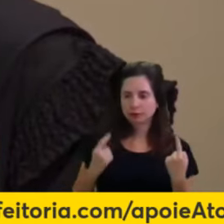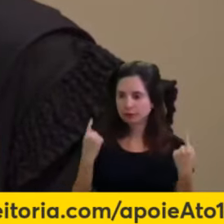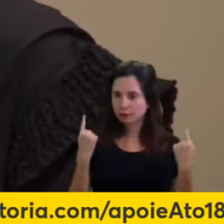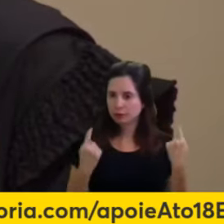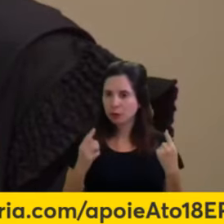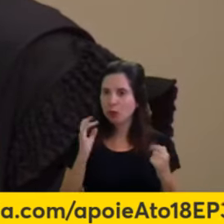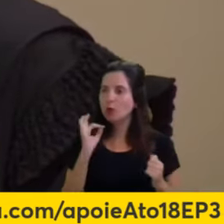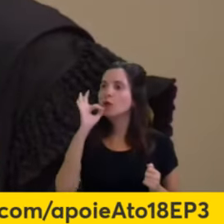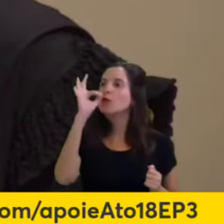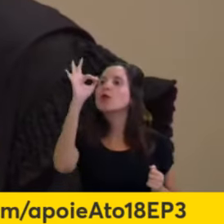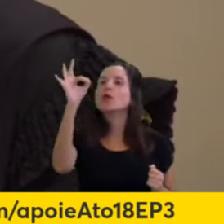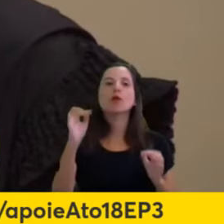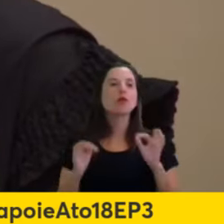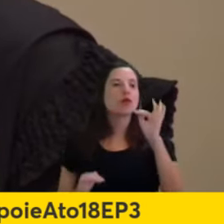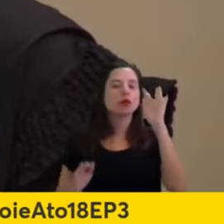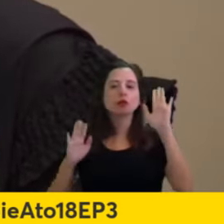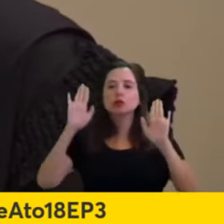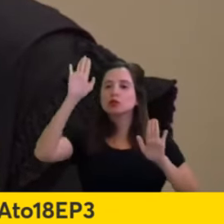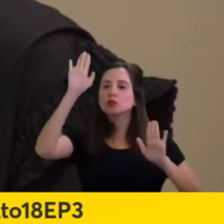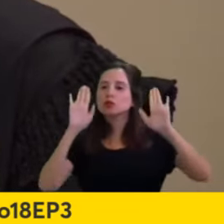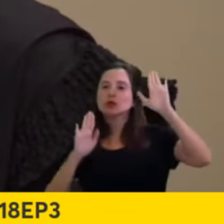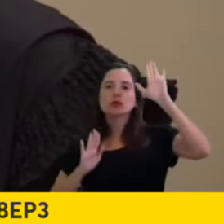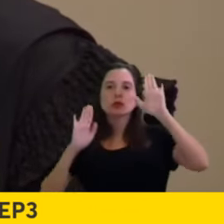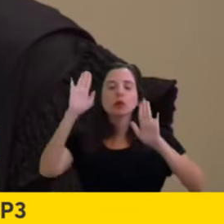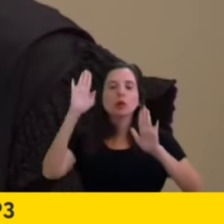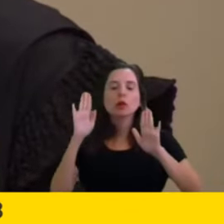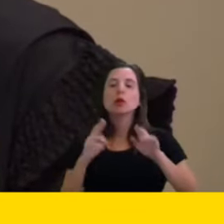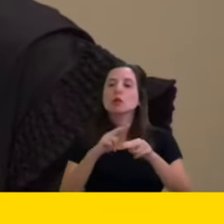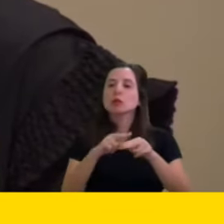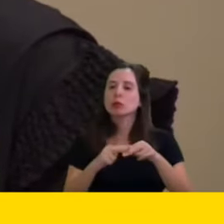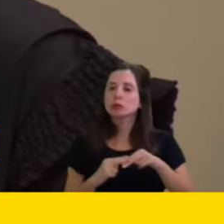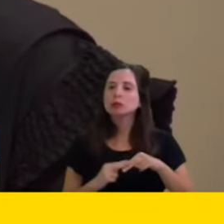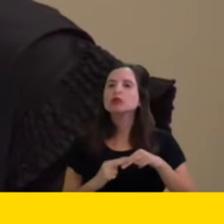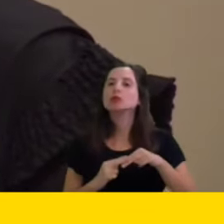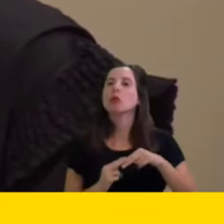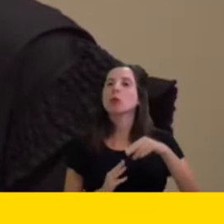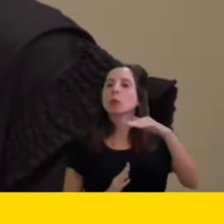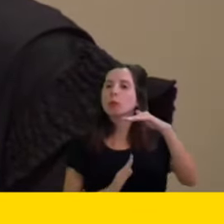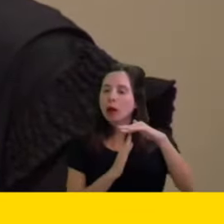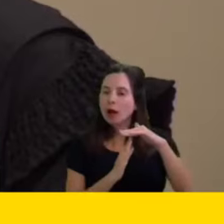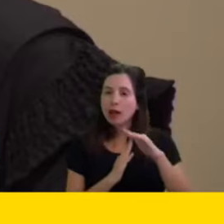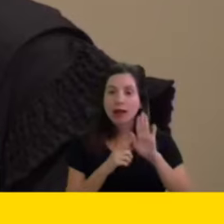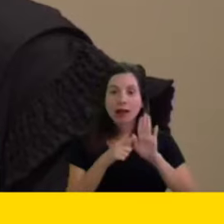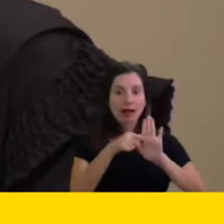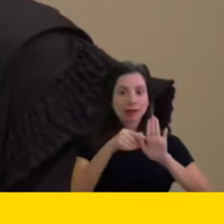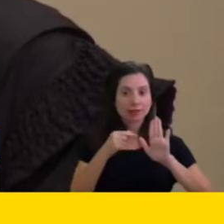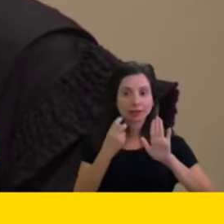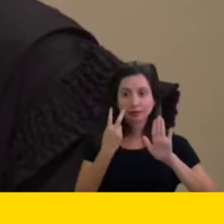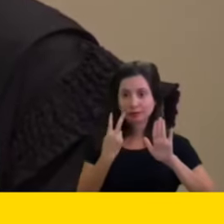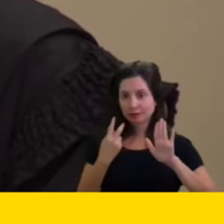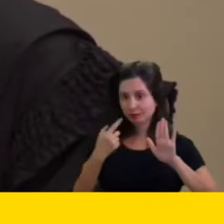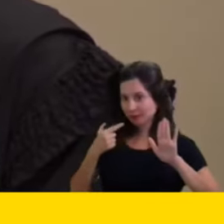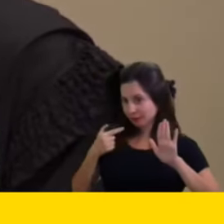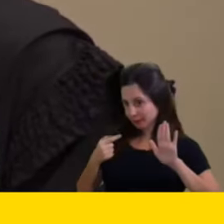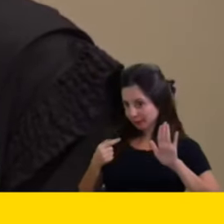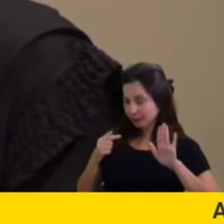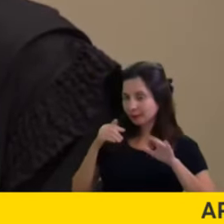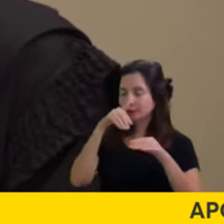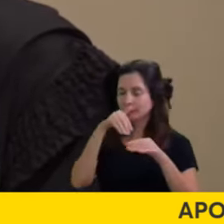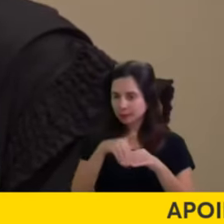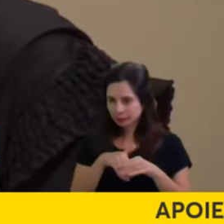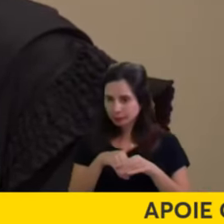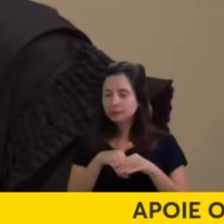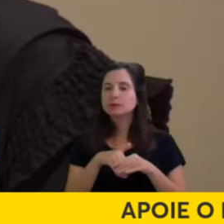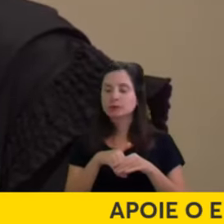assim por exemplo o teto estabelecido para os eliminados atos de apoio do eleitor previsto no artigo 27 da Lei Eleitoral da mesma forma razoável